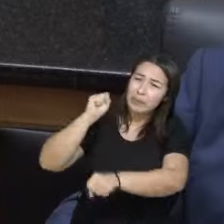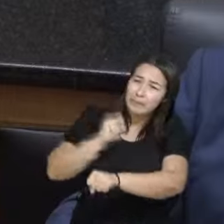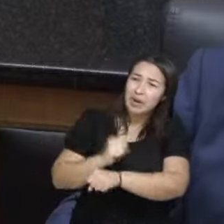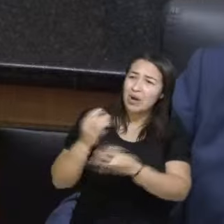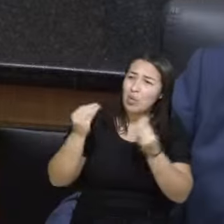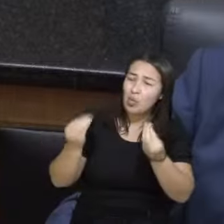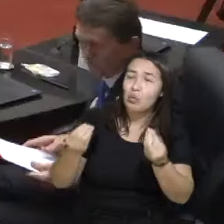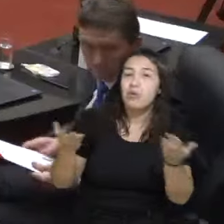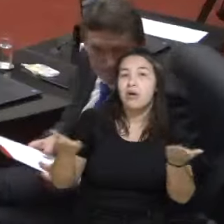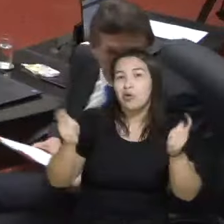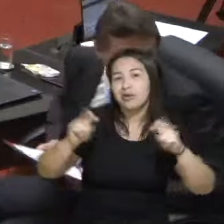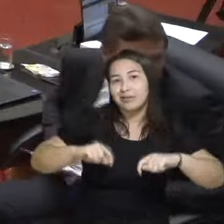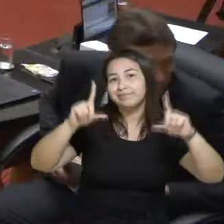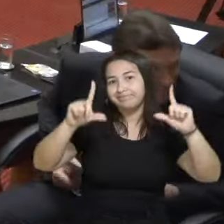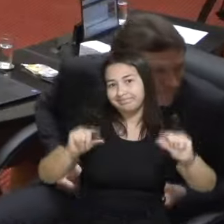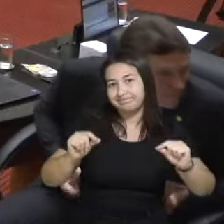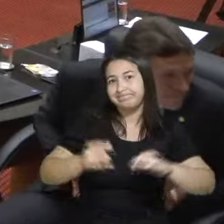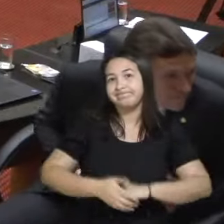amenizar a situação.